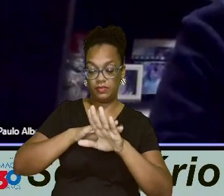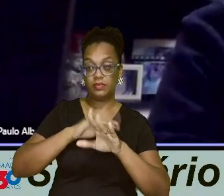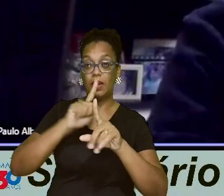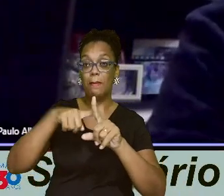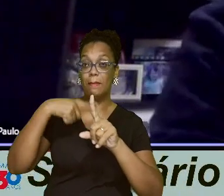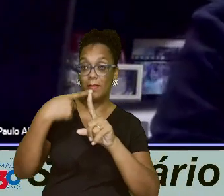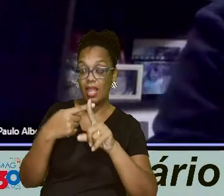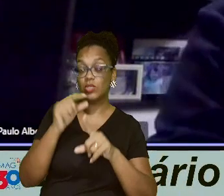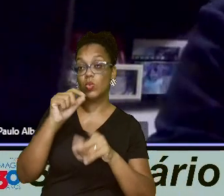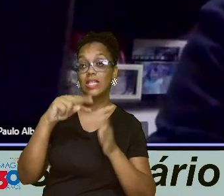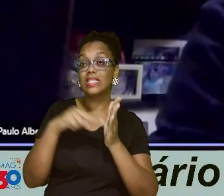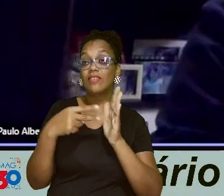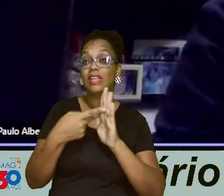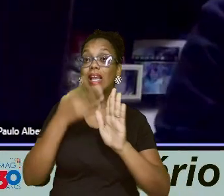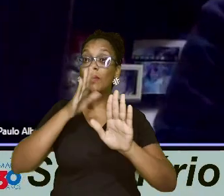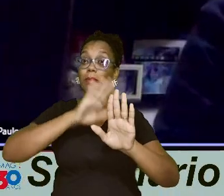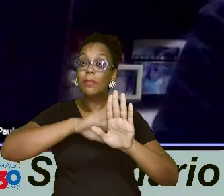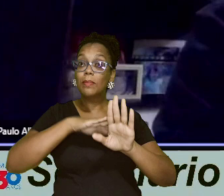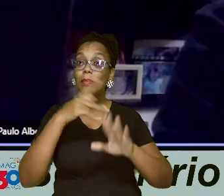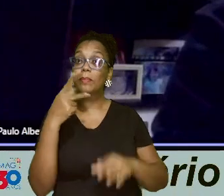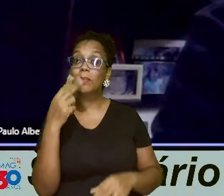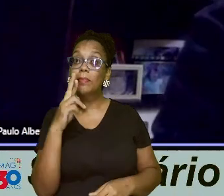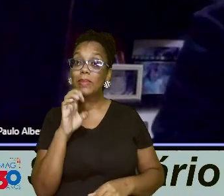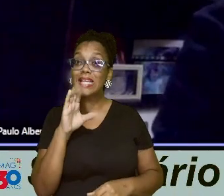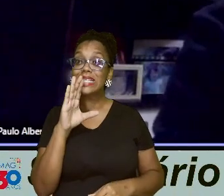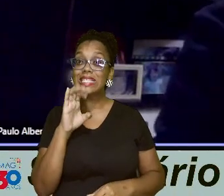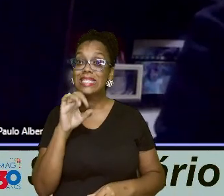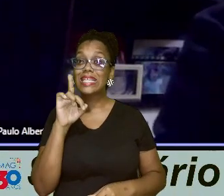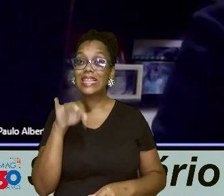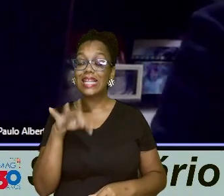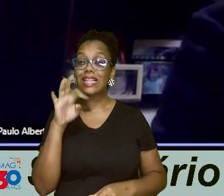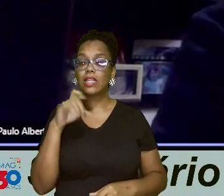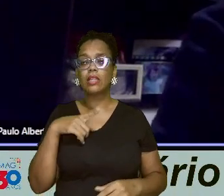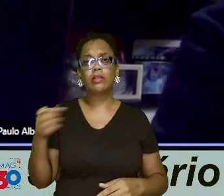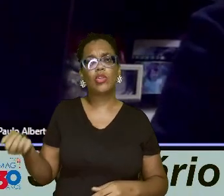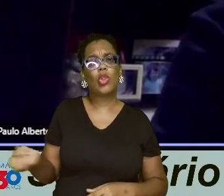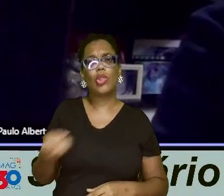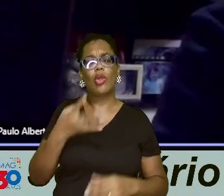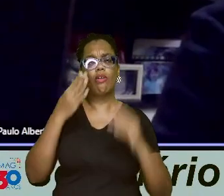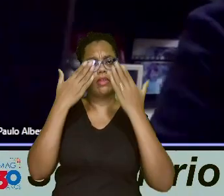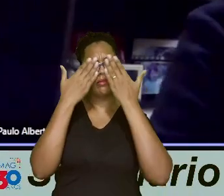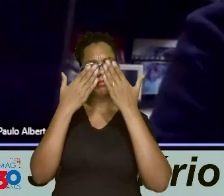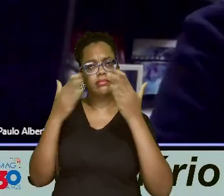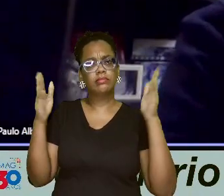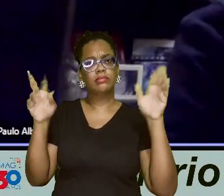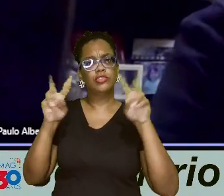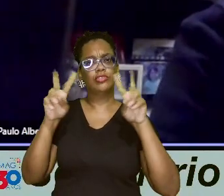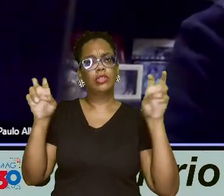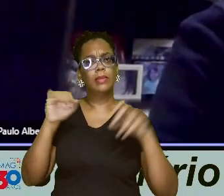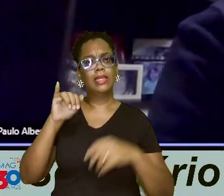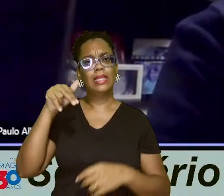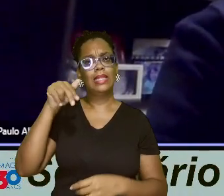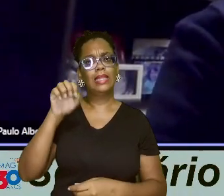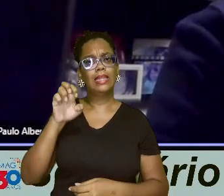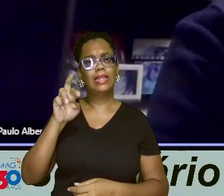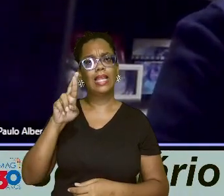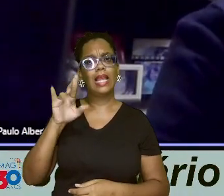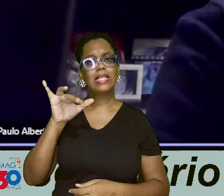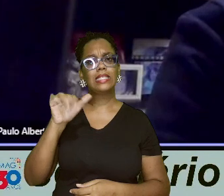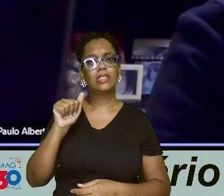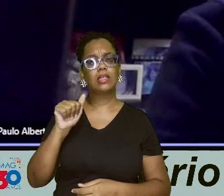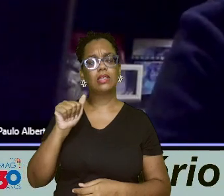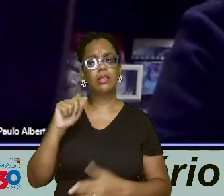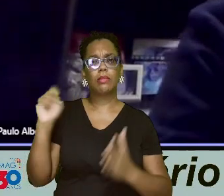que esse precedente trouxe uma nova dimensão do conceito de inércia para fins de reconhecimento da prescrição